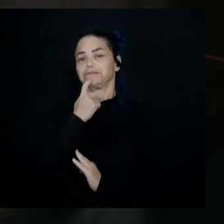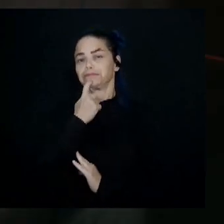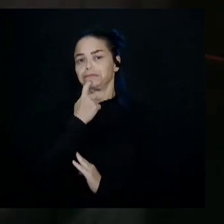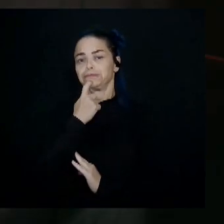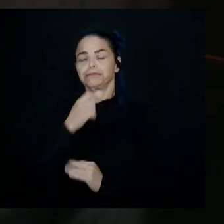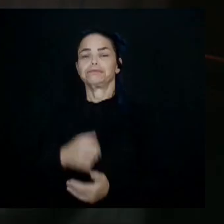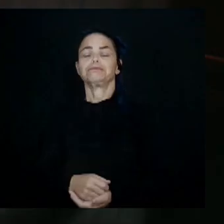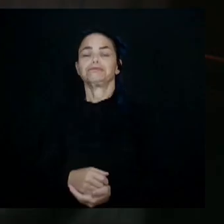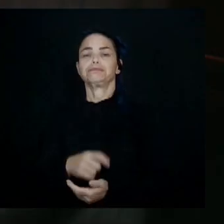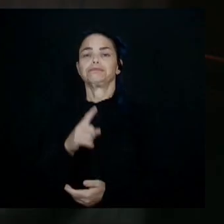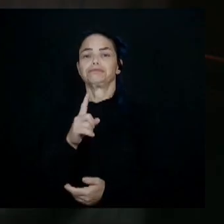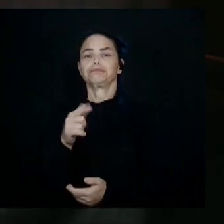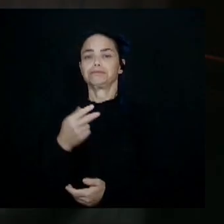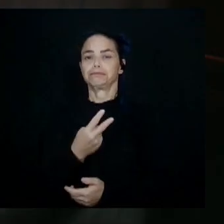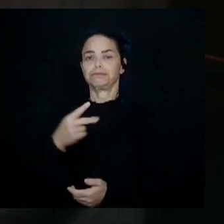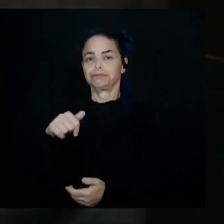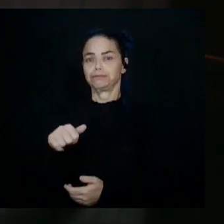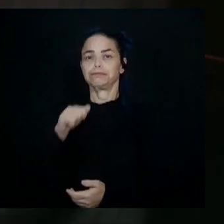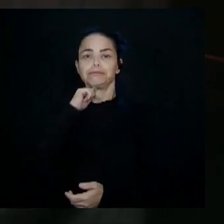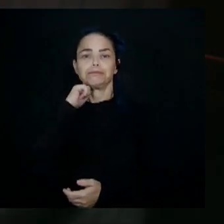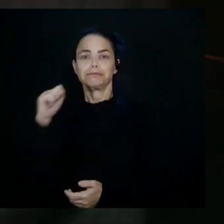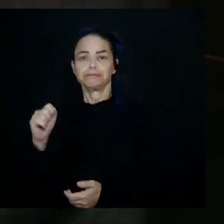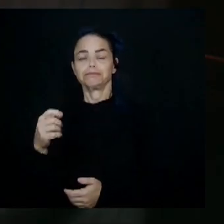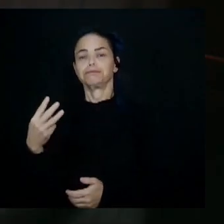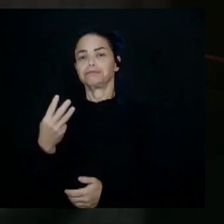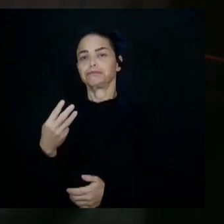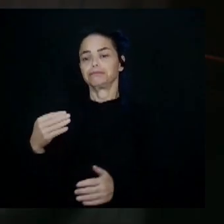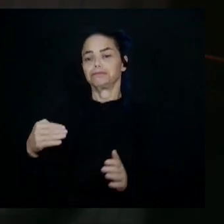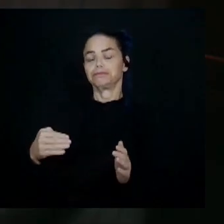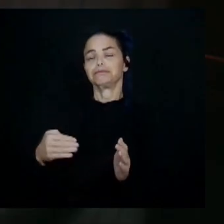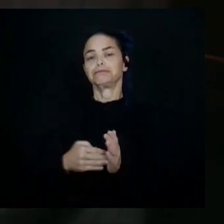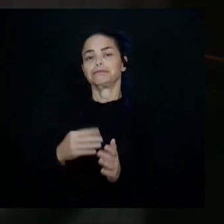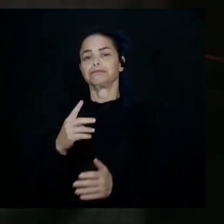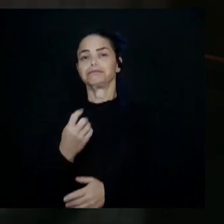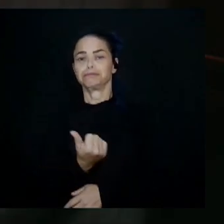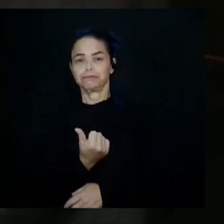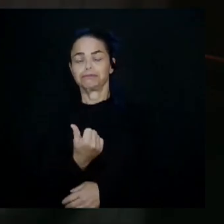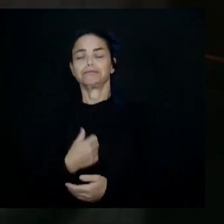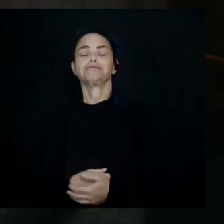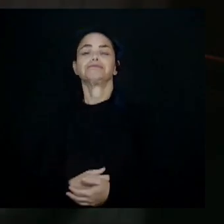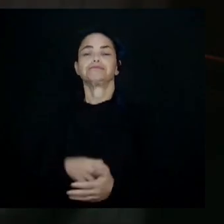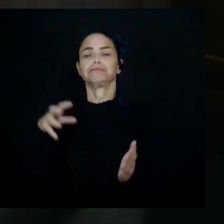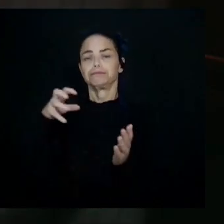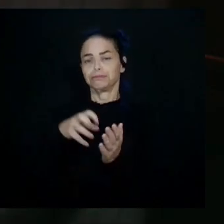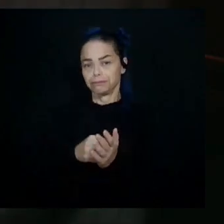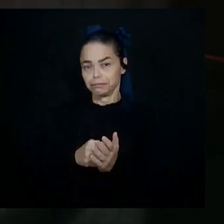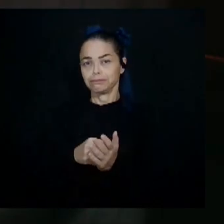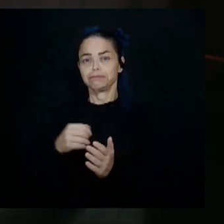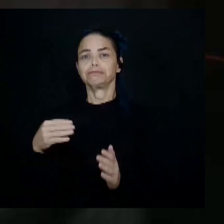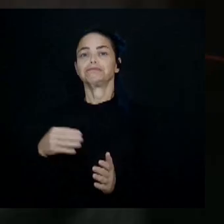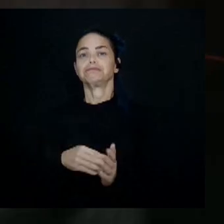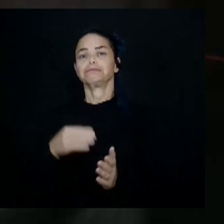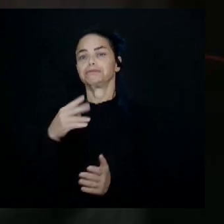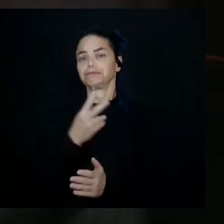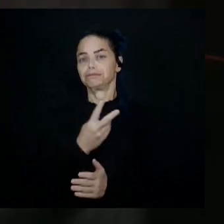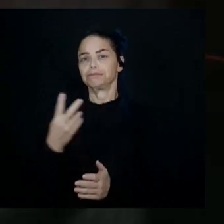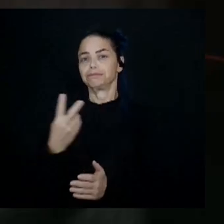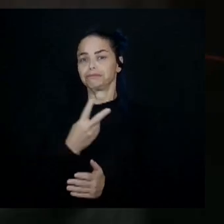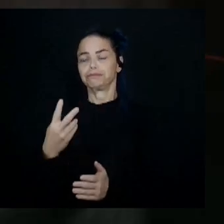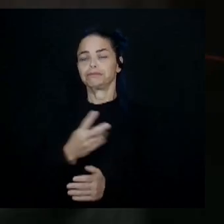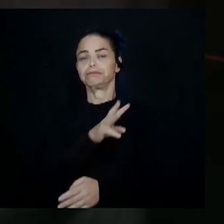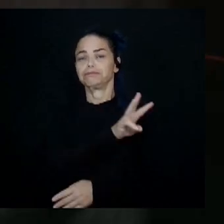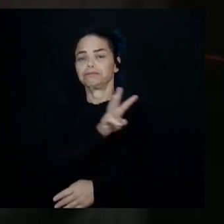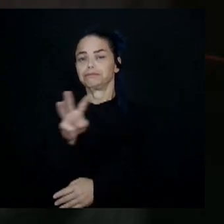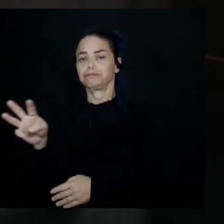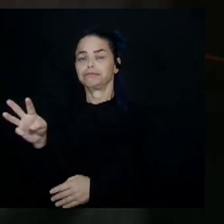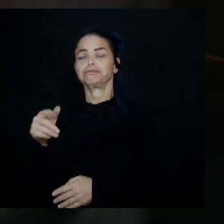de abril, das 3 da tarde até as 6, né? As inscrições podem ser feitas até o dia 22 pelo site oficial aqui da